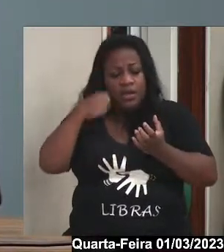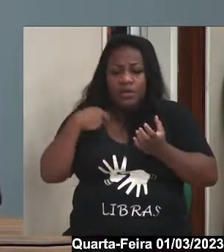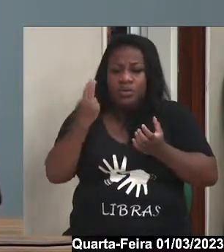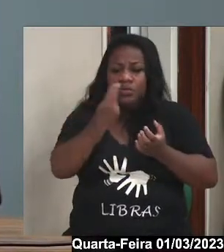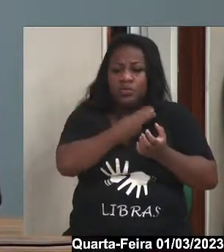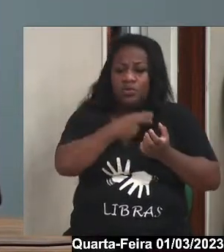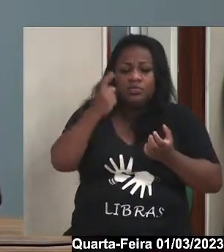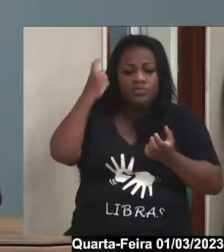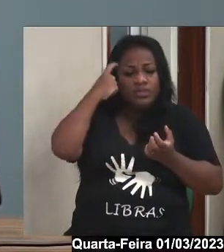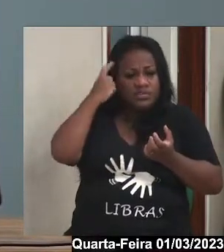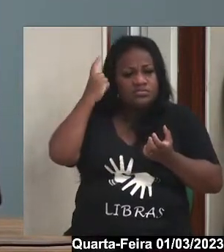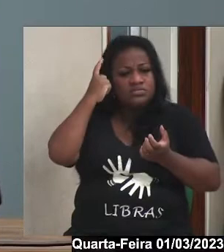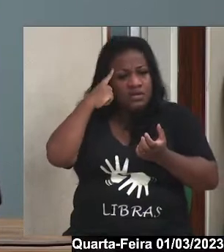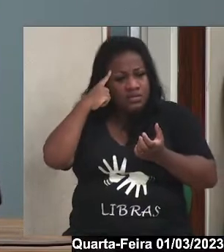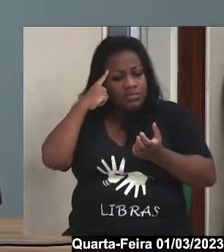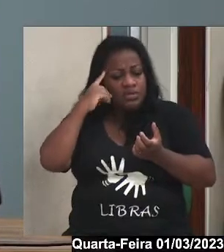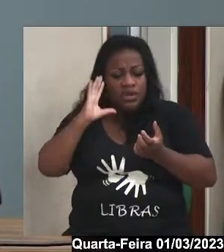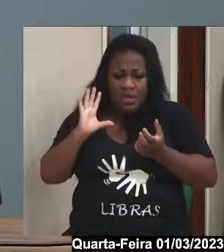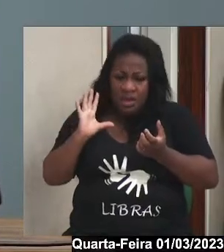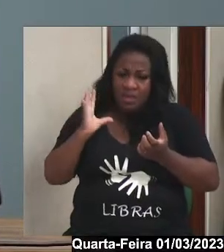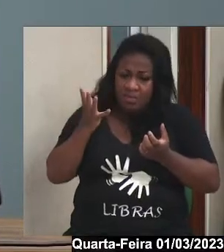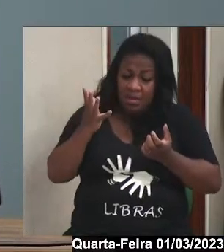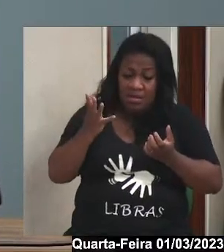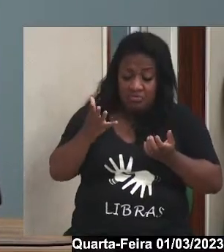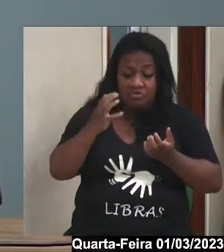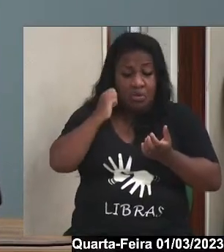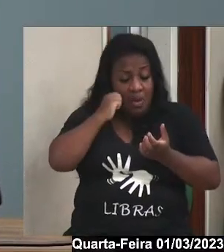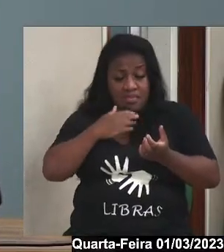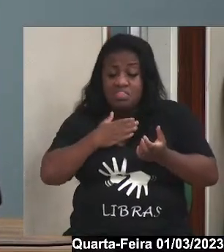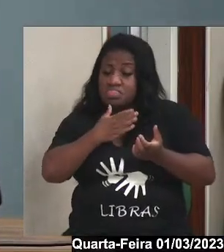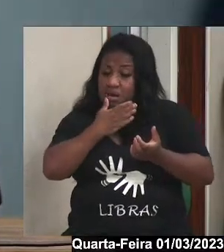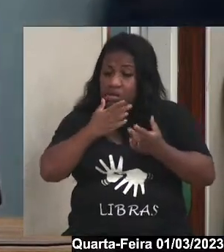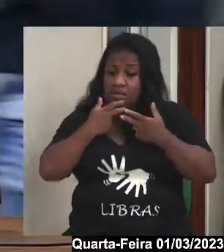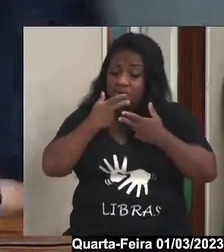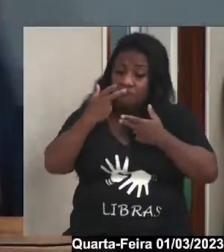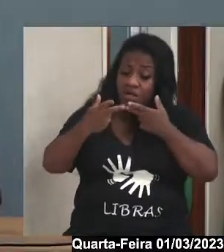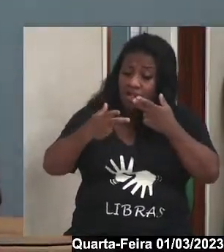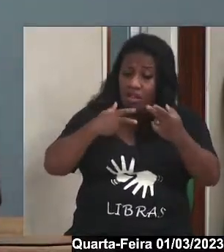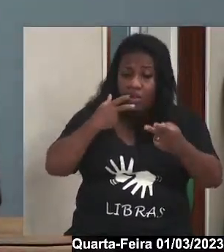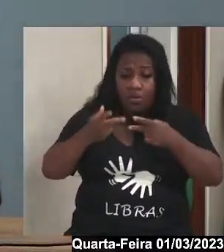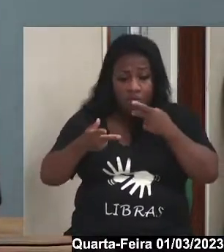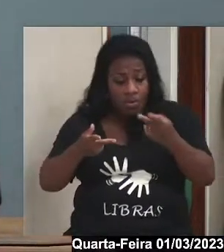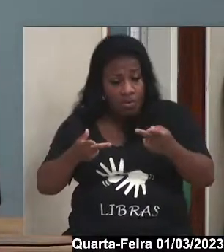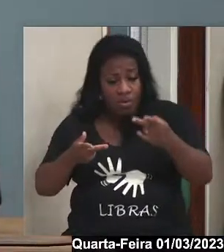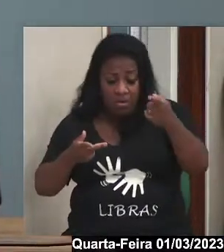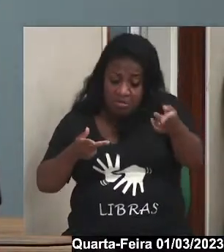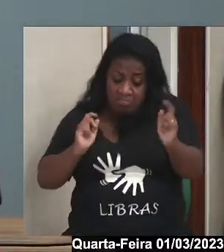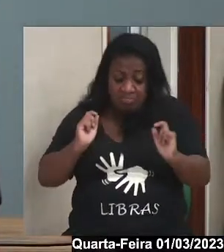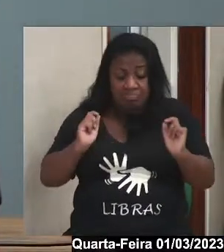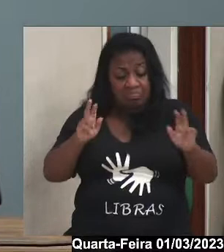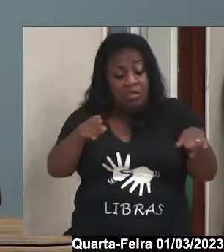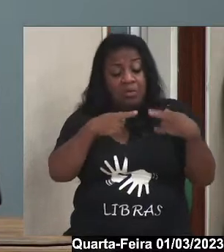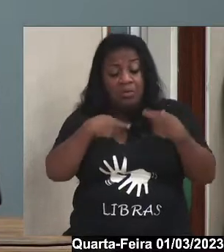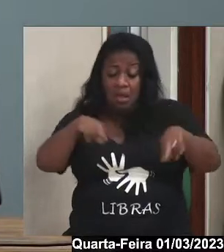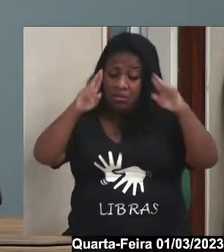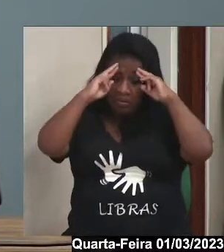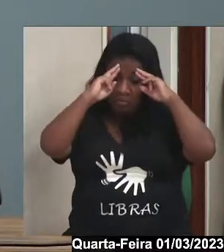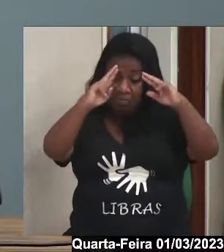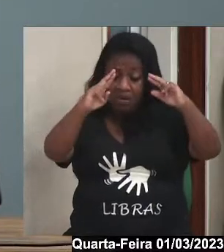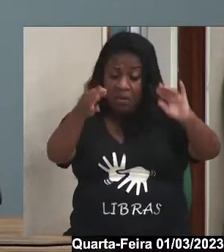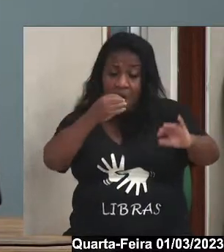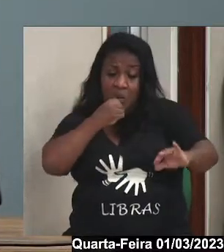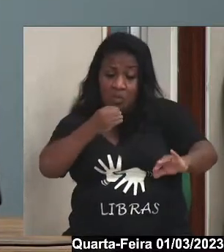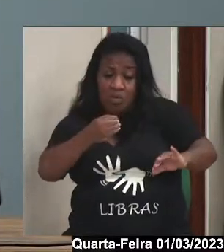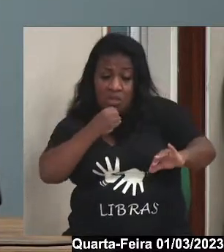acha. Inclusive, eu acho saudável o posicionamento do vereador Abidan, por mais que eu discorde absolutamente de tudo que ele